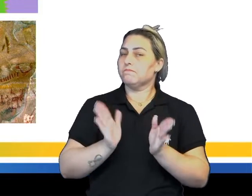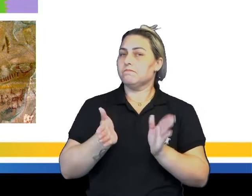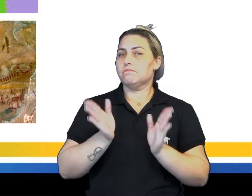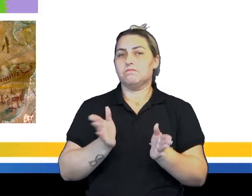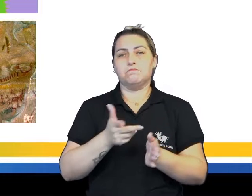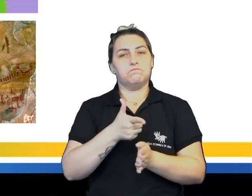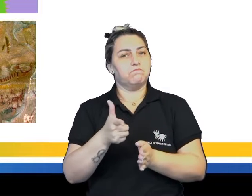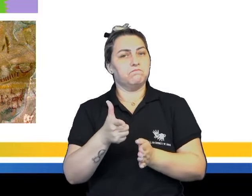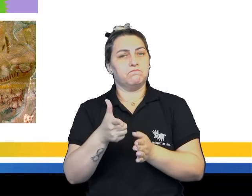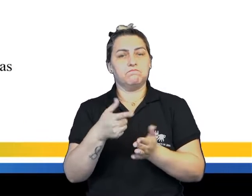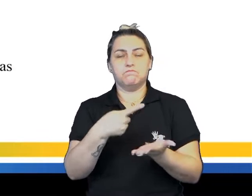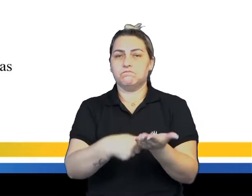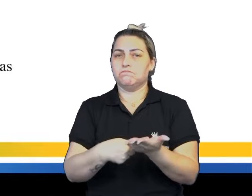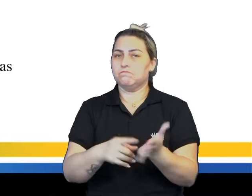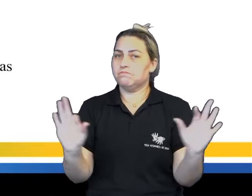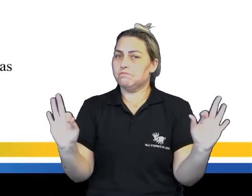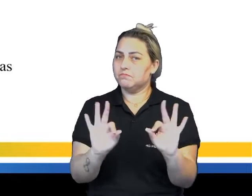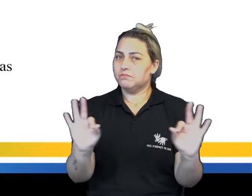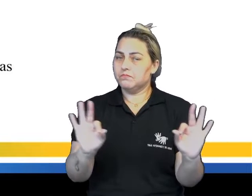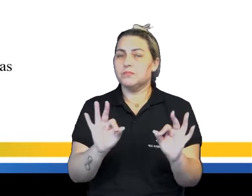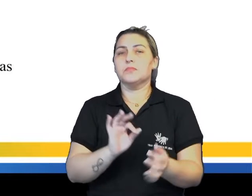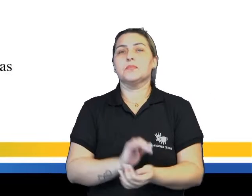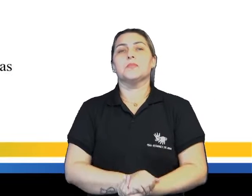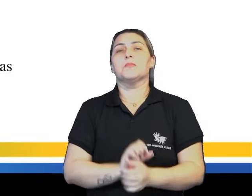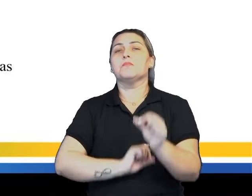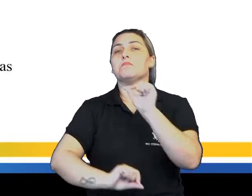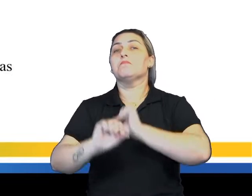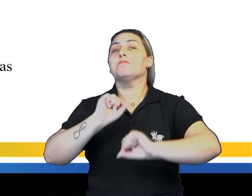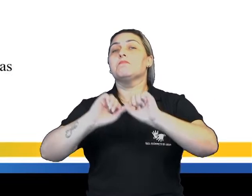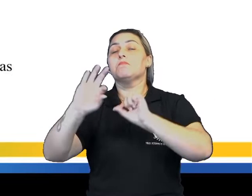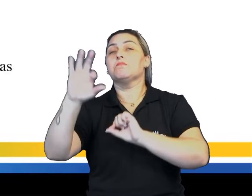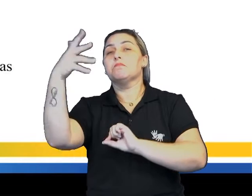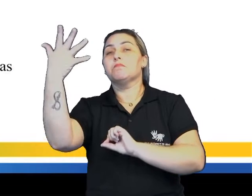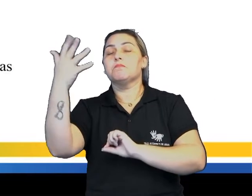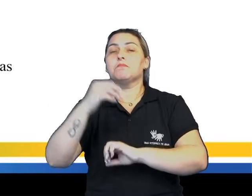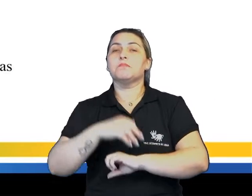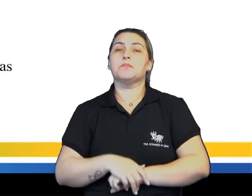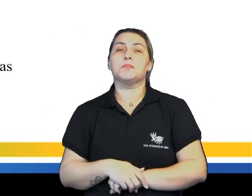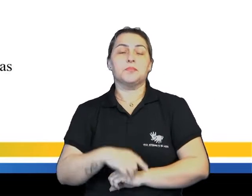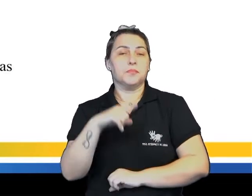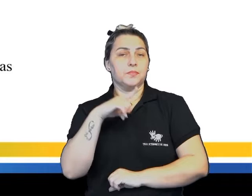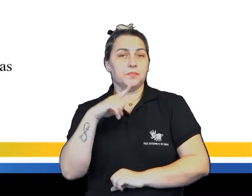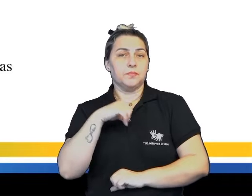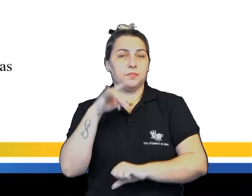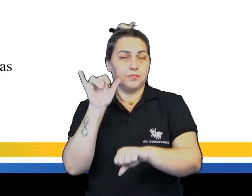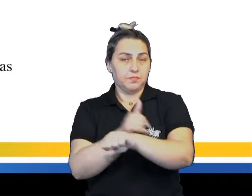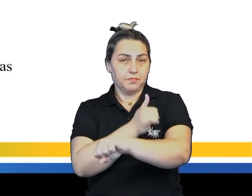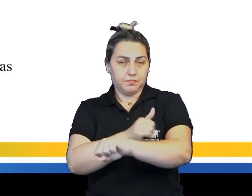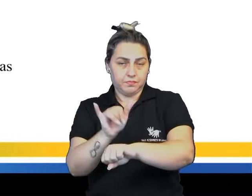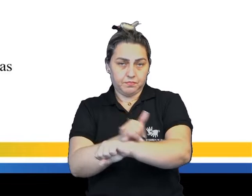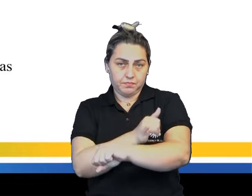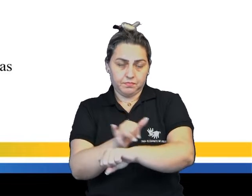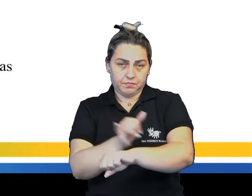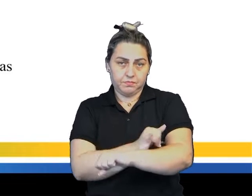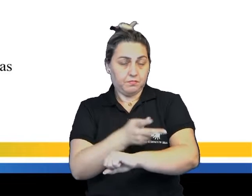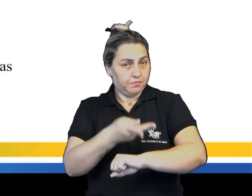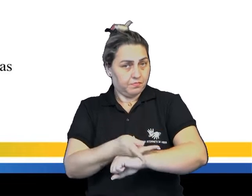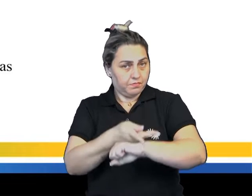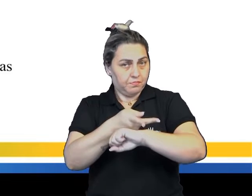dando tanto certo. E aí o que aconteceu? Eles tinham o método